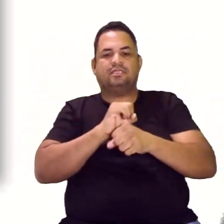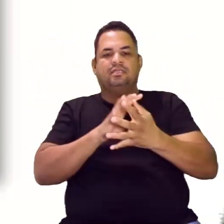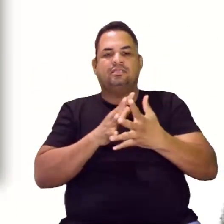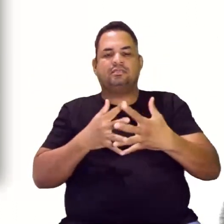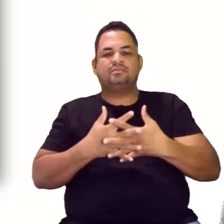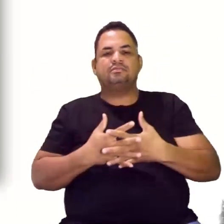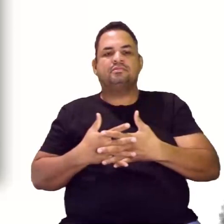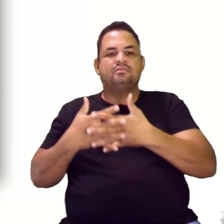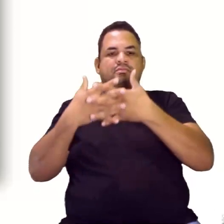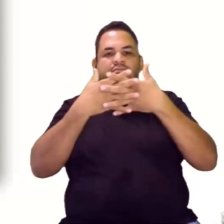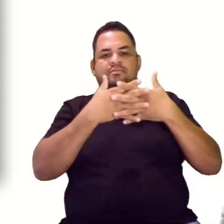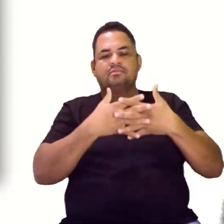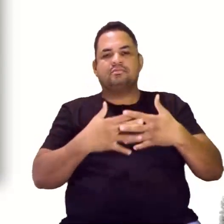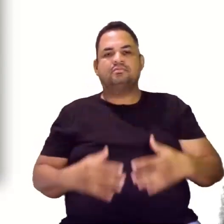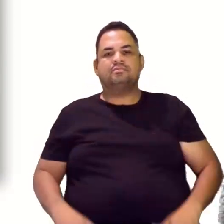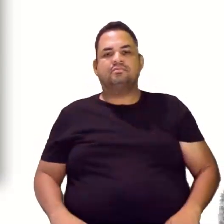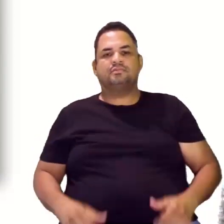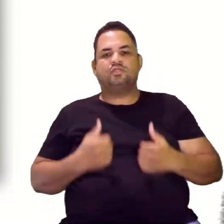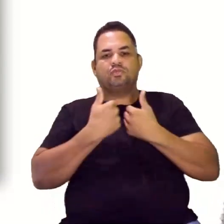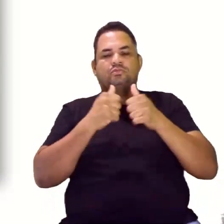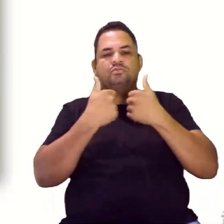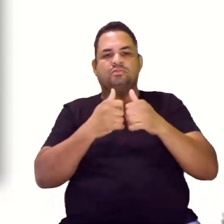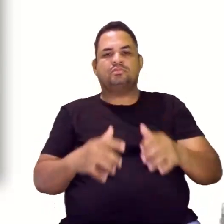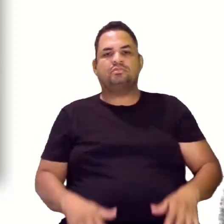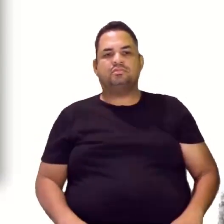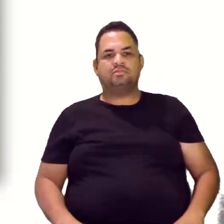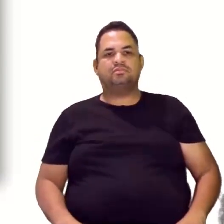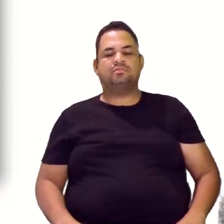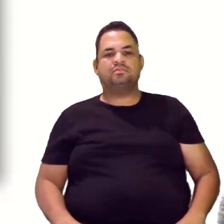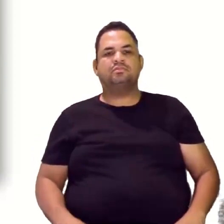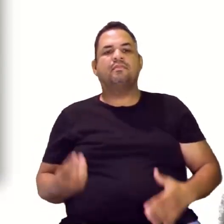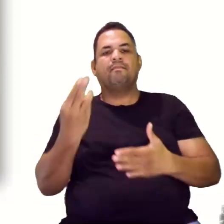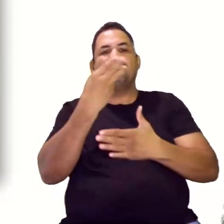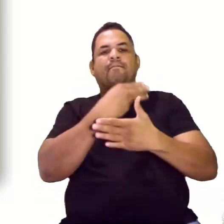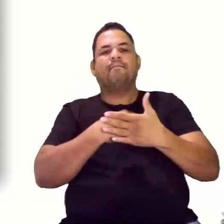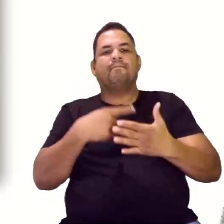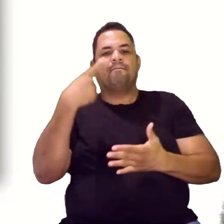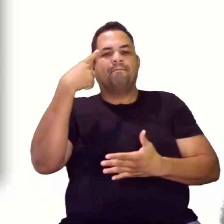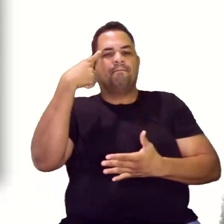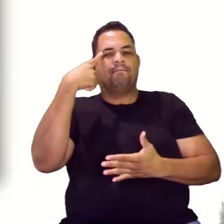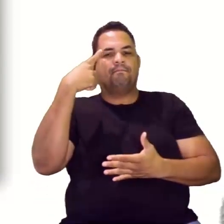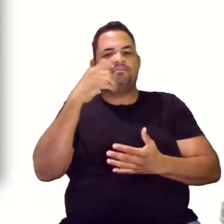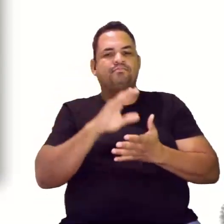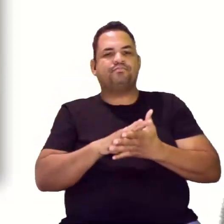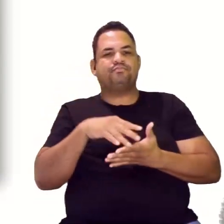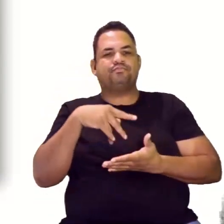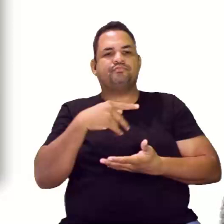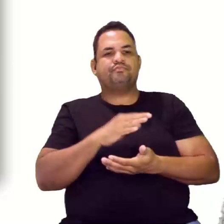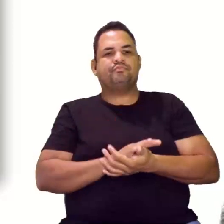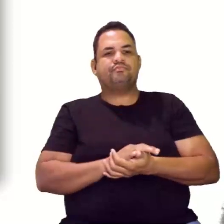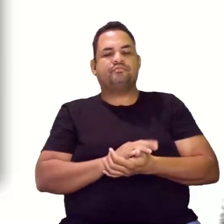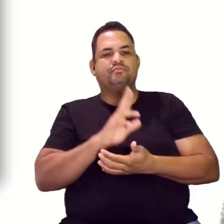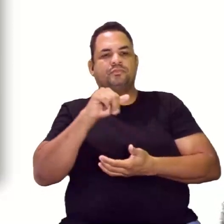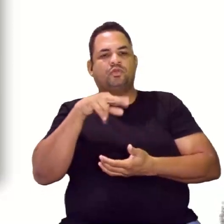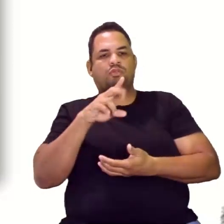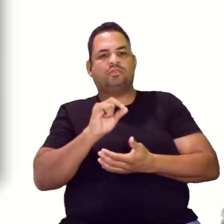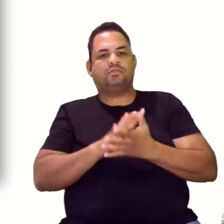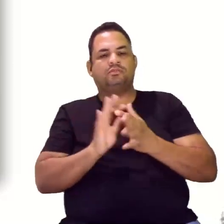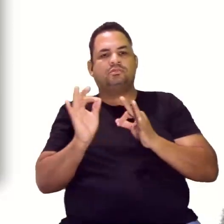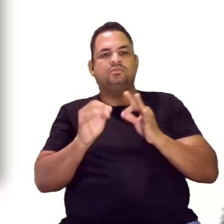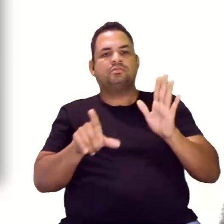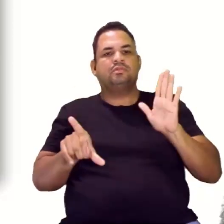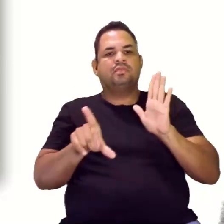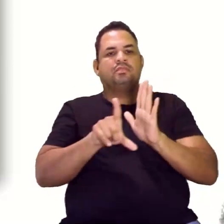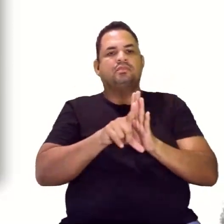né? E vamos lá de mapa mental. E nesse mapa mental nos diz que... nos fala a notação, seja, a lei de